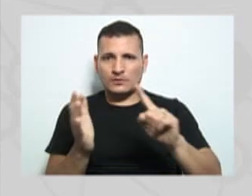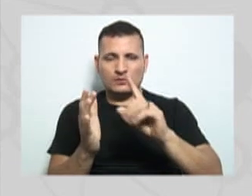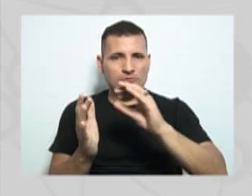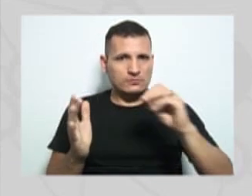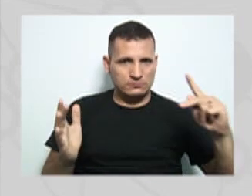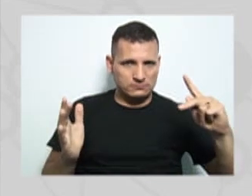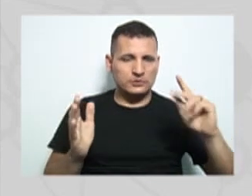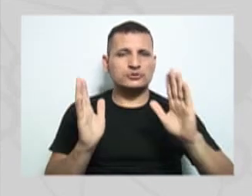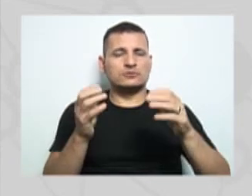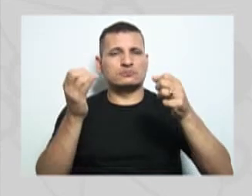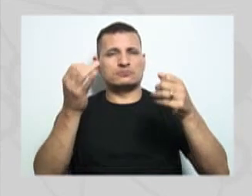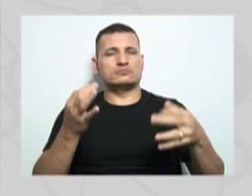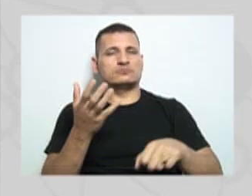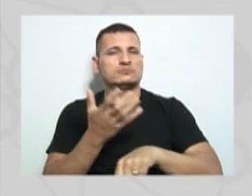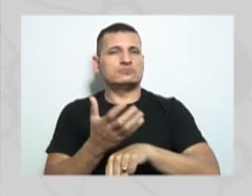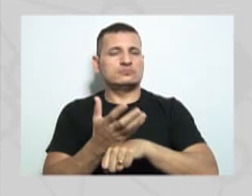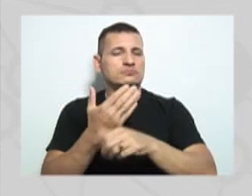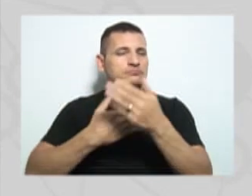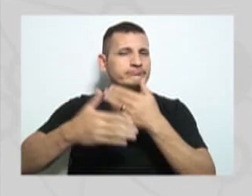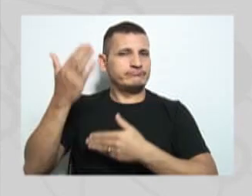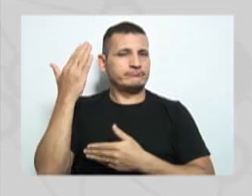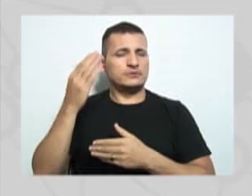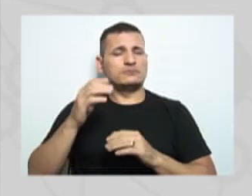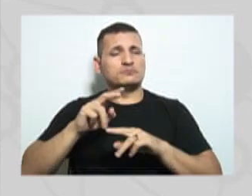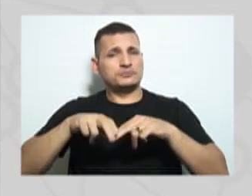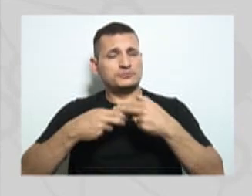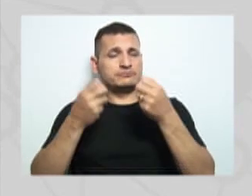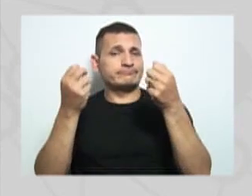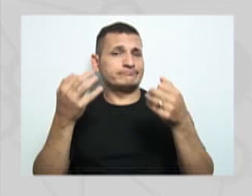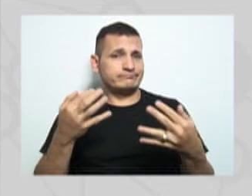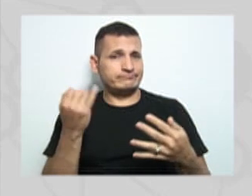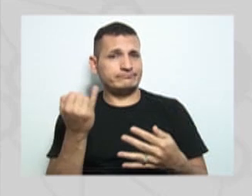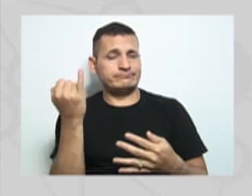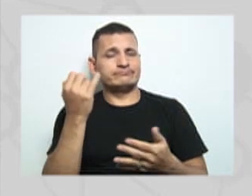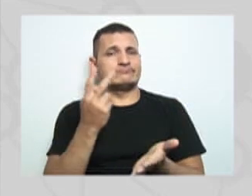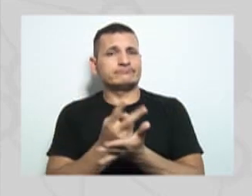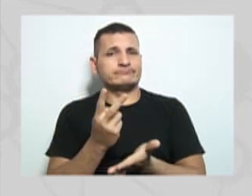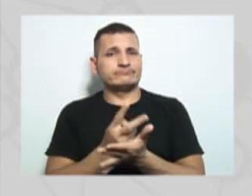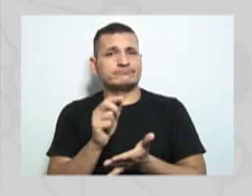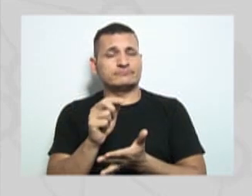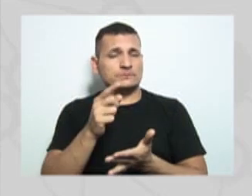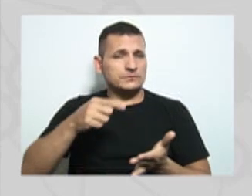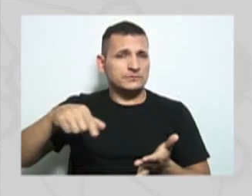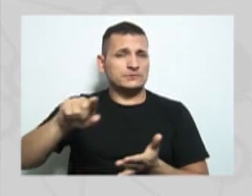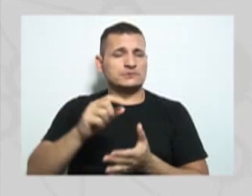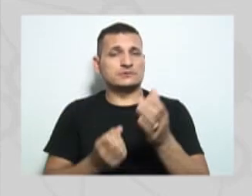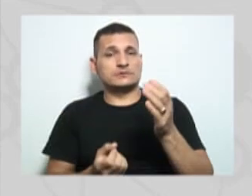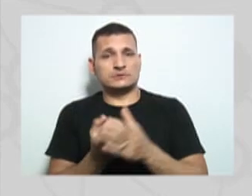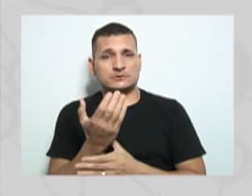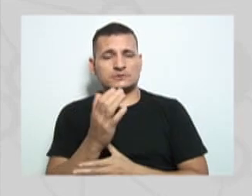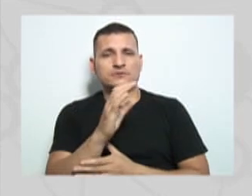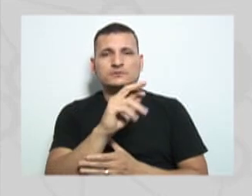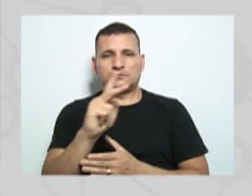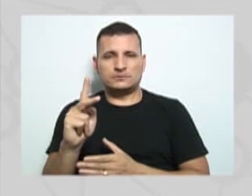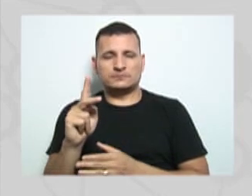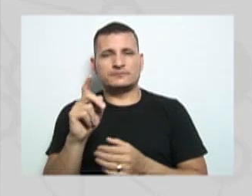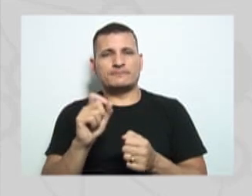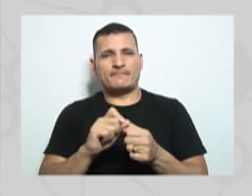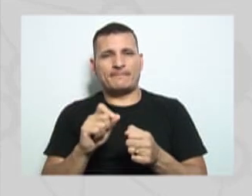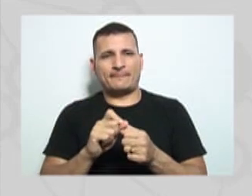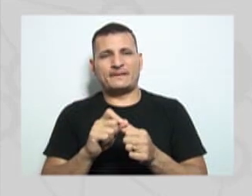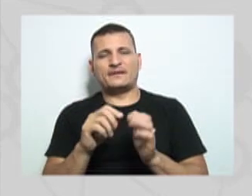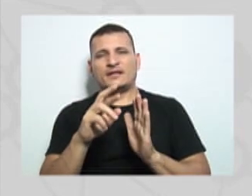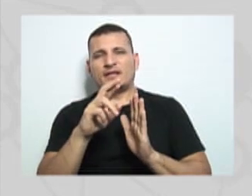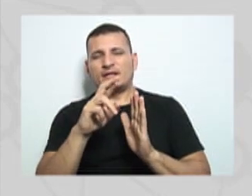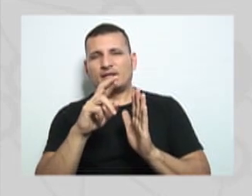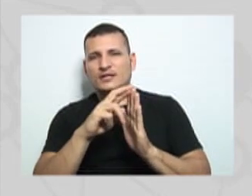passada. Por isso que tem, sempre vocês têm no ato de fazer a constituição da cooperativa, se atentar a